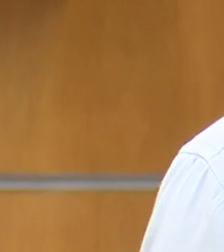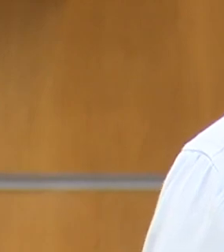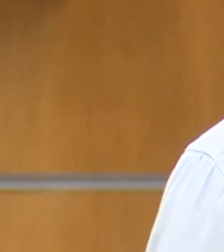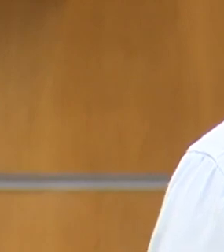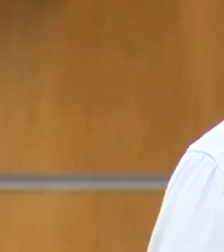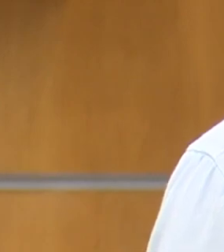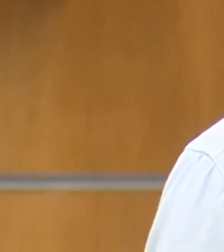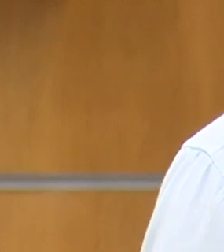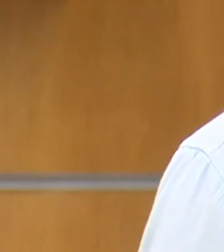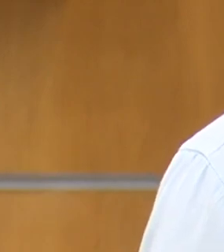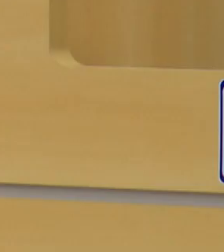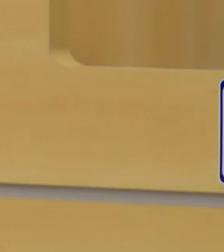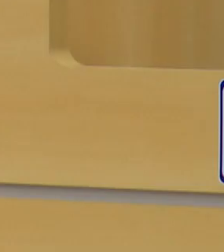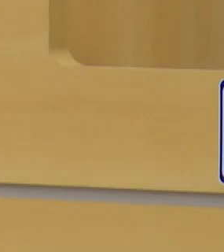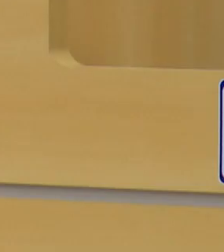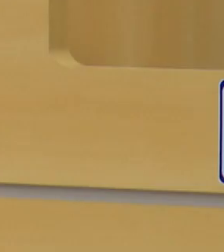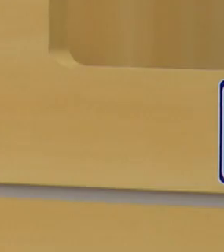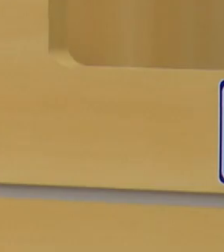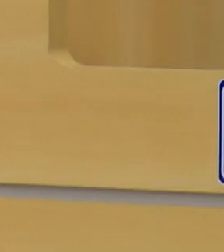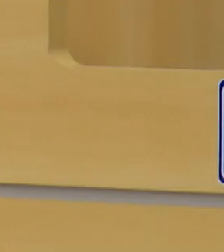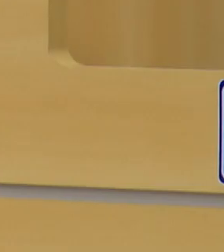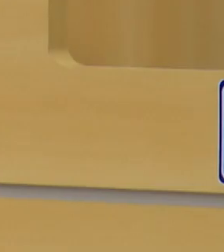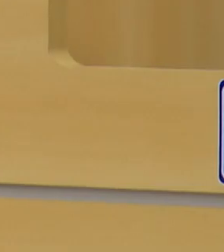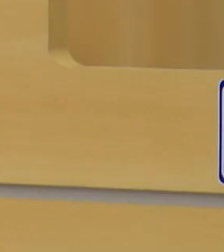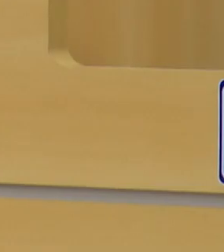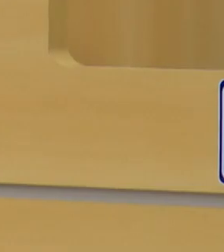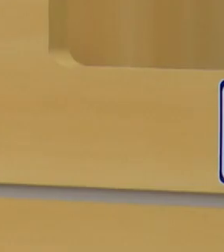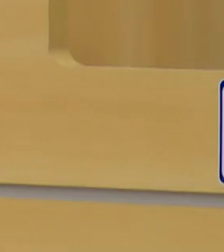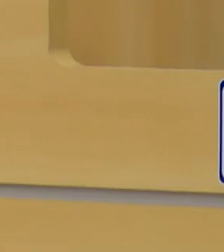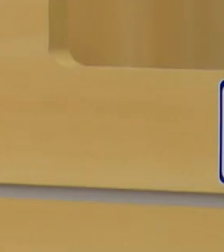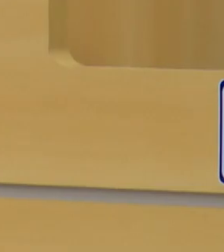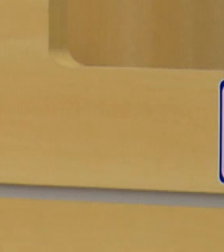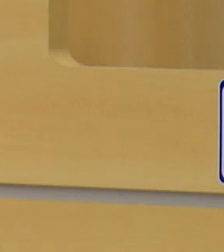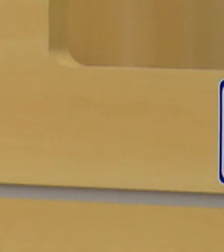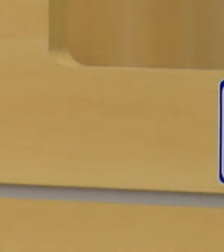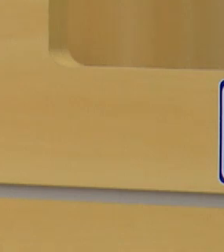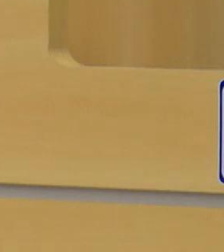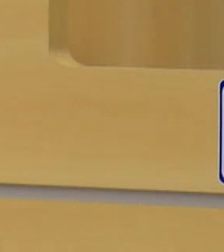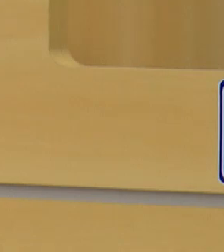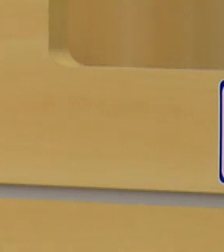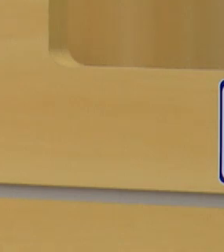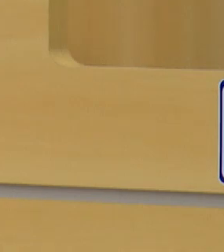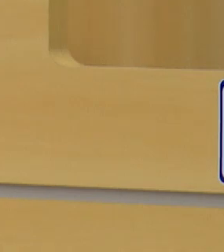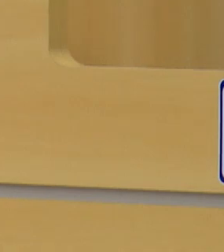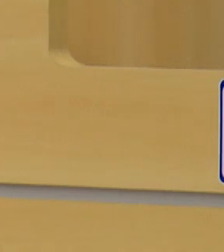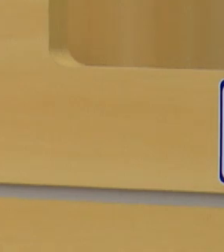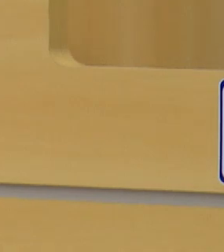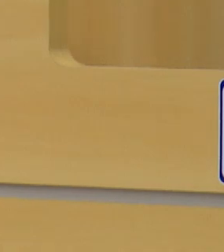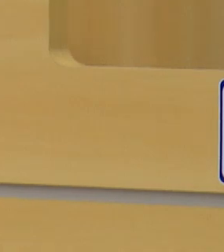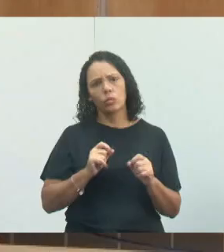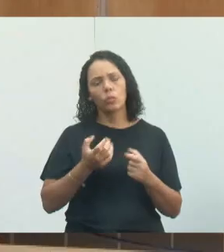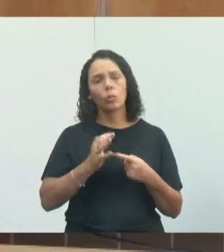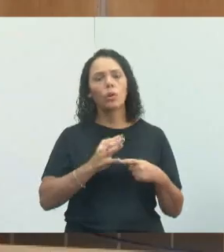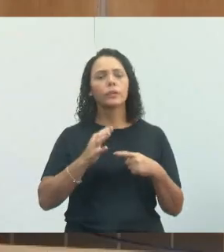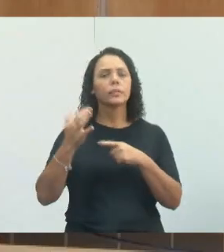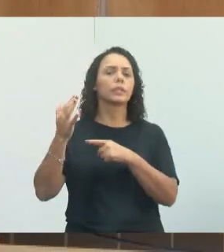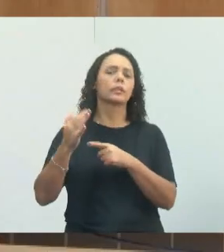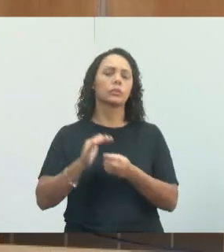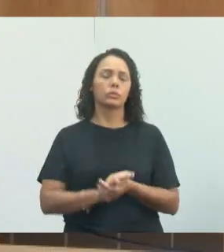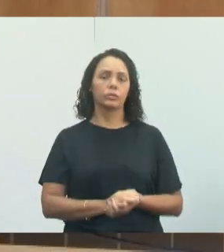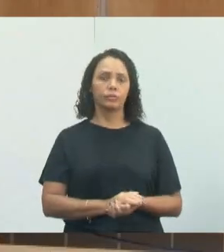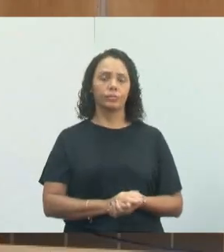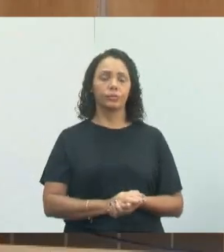abuso sexual virtual, cyberbullying e vazamento de dados. O vereador discursou na tribuna sobre sua proposta. As